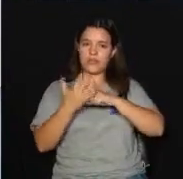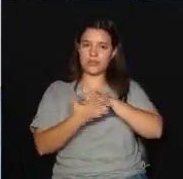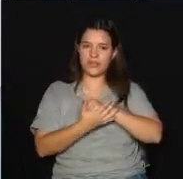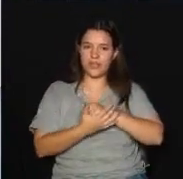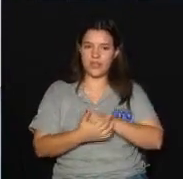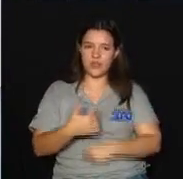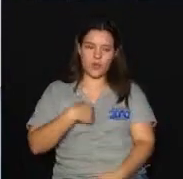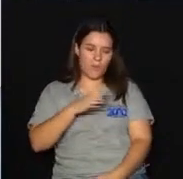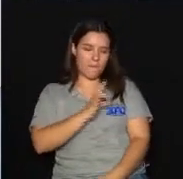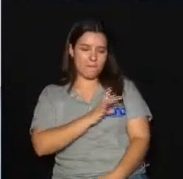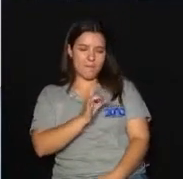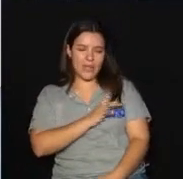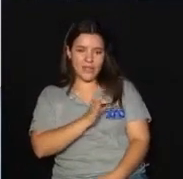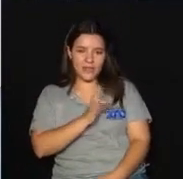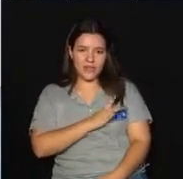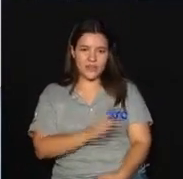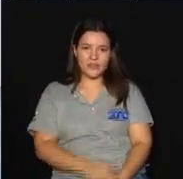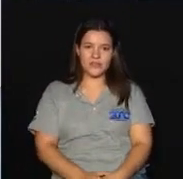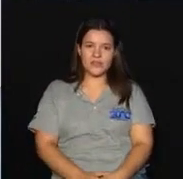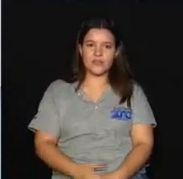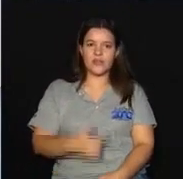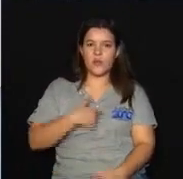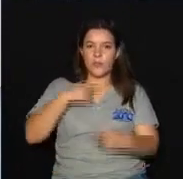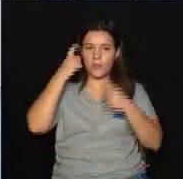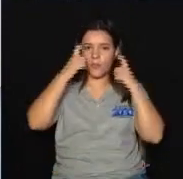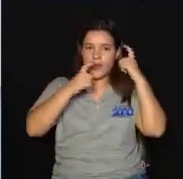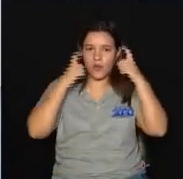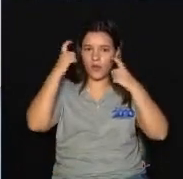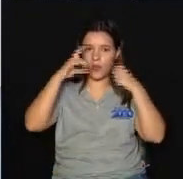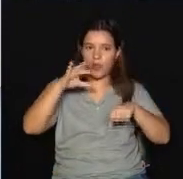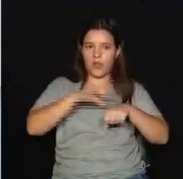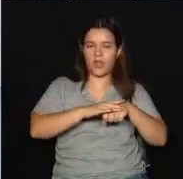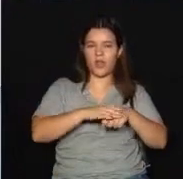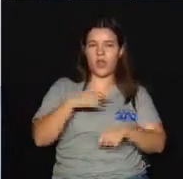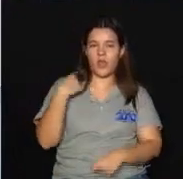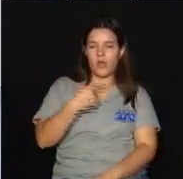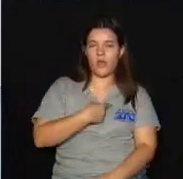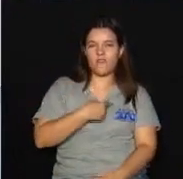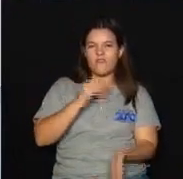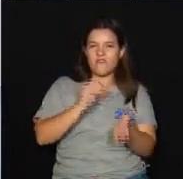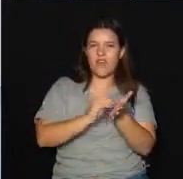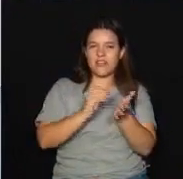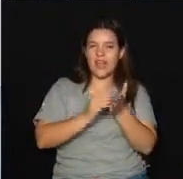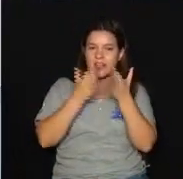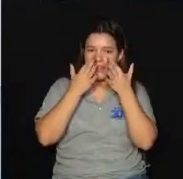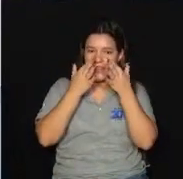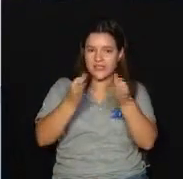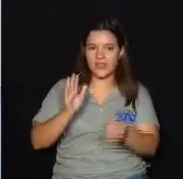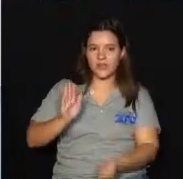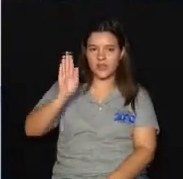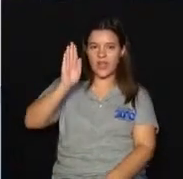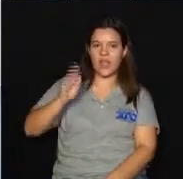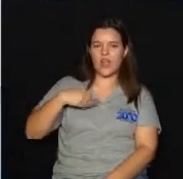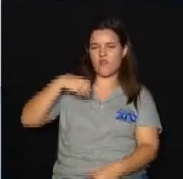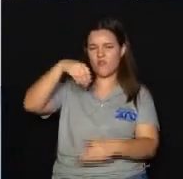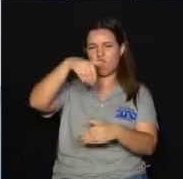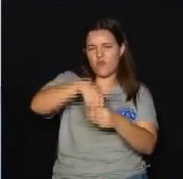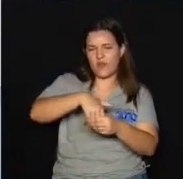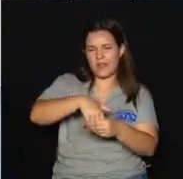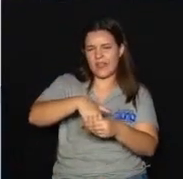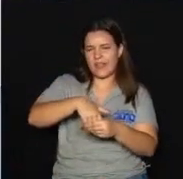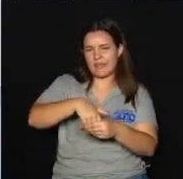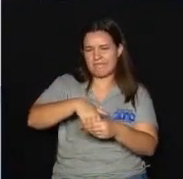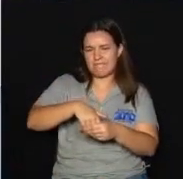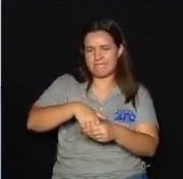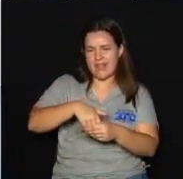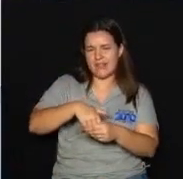fiquei com medo, ou, nossa, me preocupei tanto com a doença que eu não consegui analisar os candidatos, por isso que eu fui lá e anulei, ou por isso que eu